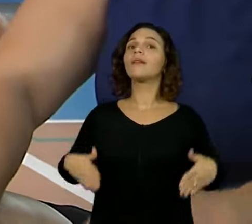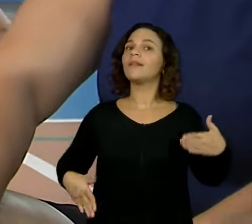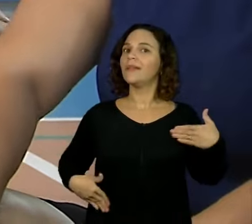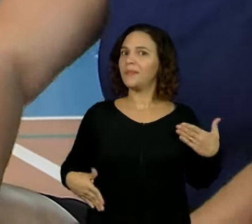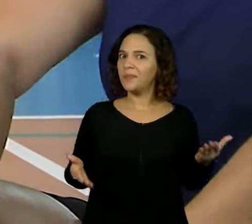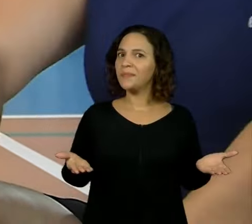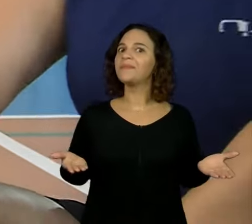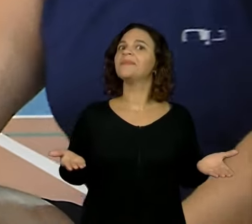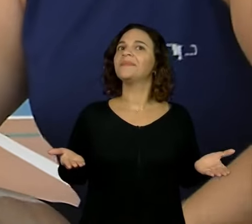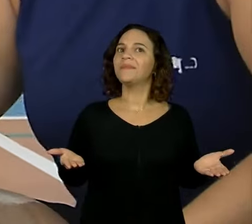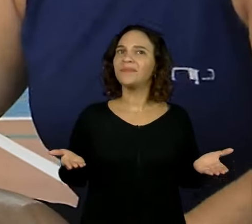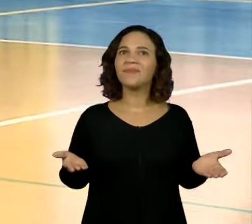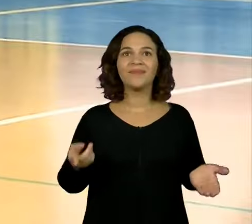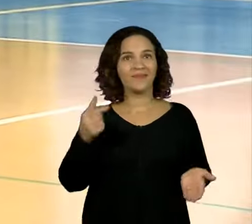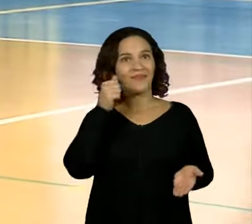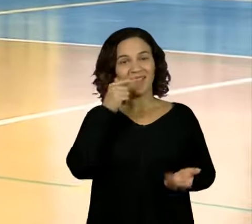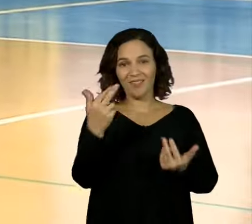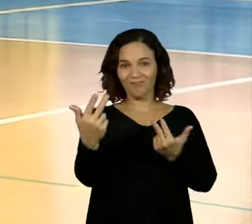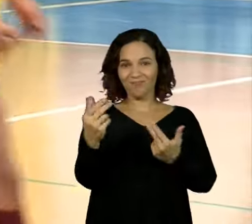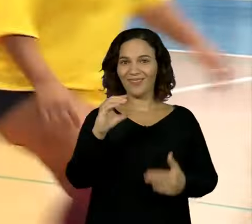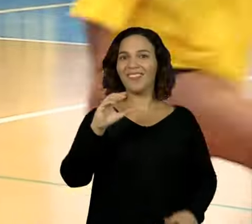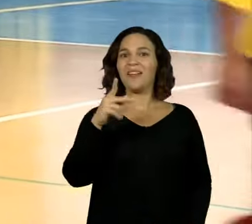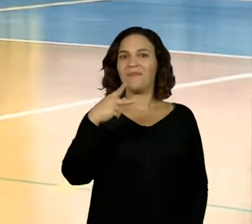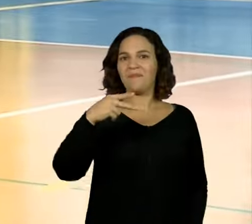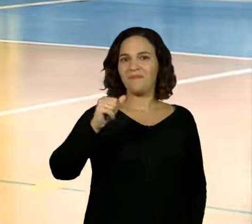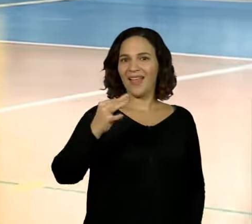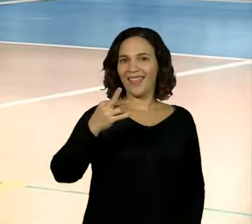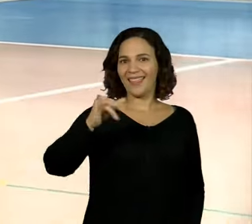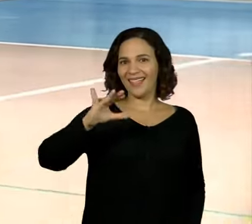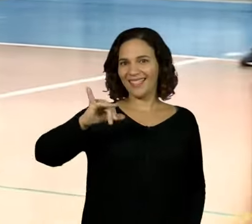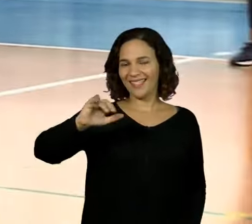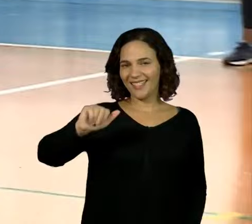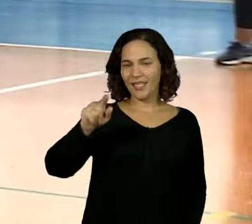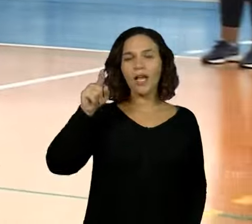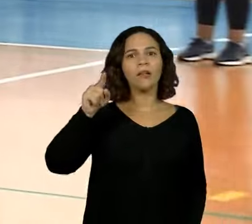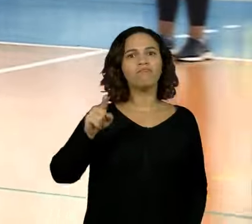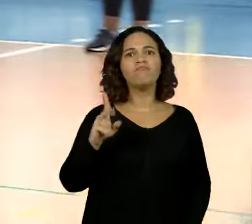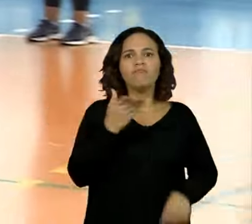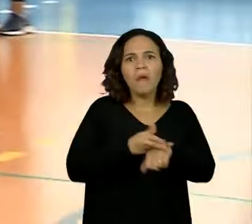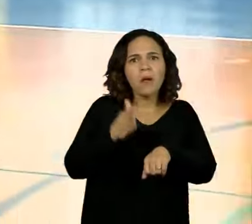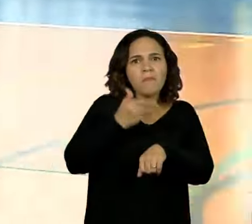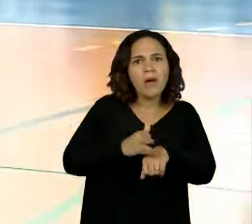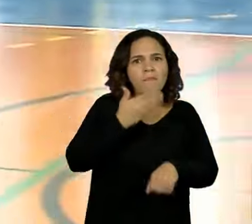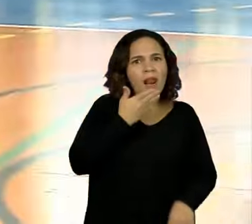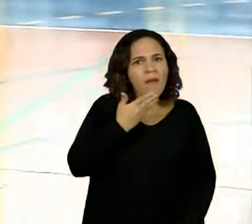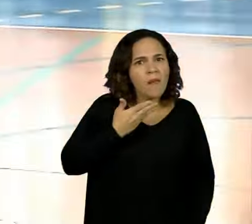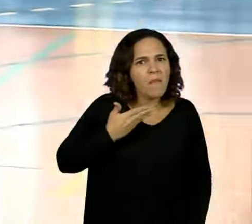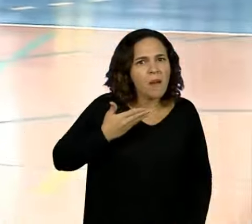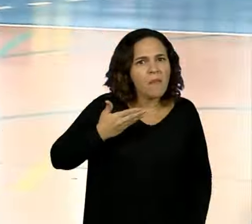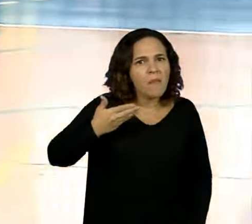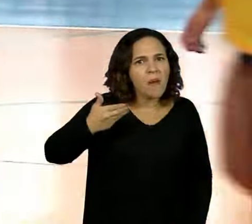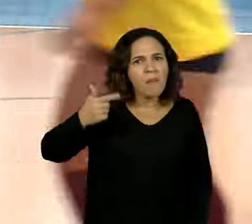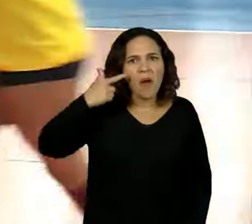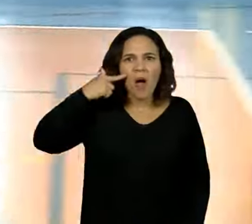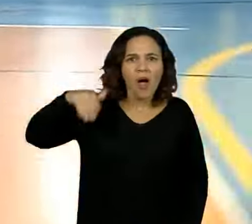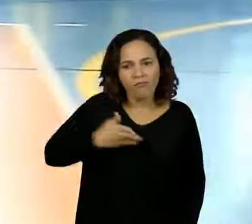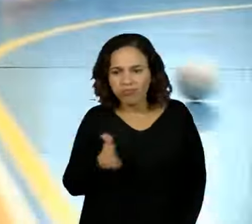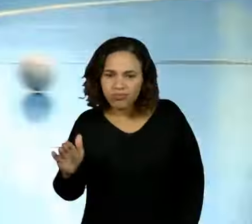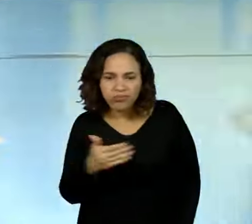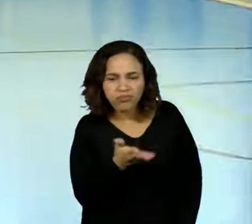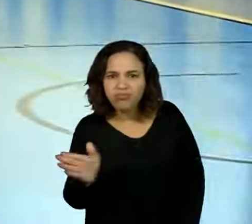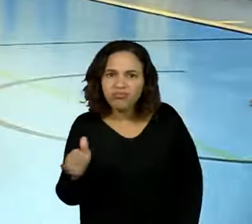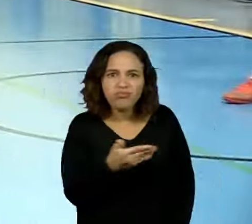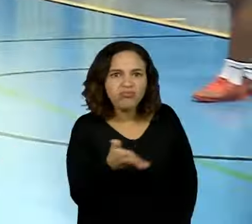se fala. Charada Patrícia melhora o desempenho a cada treino e dribla até o que achava que seria